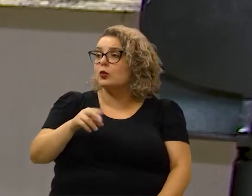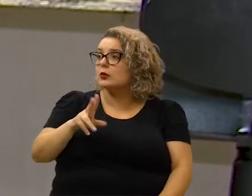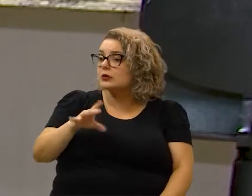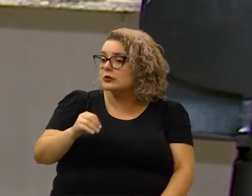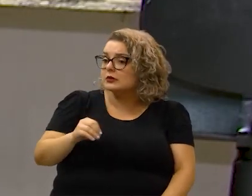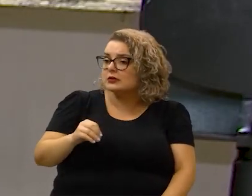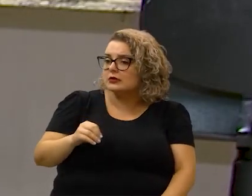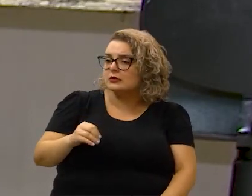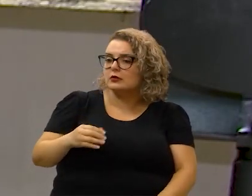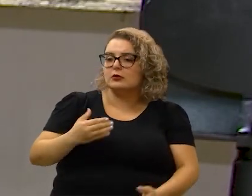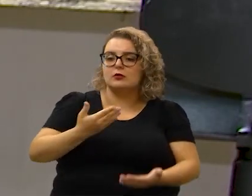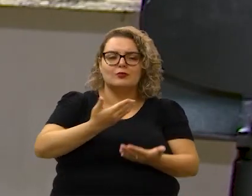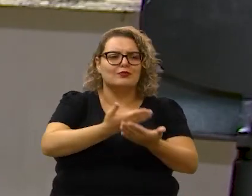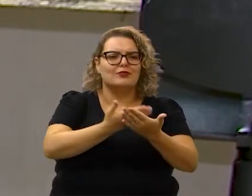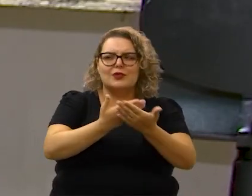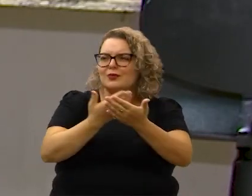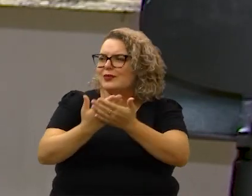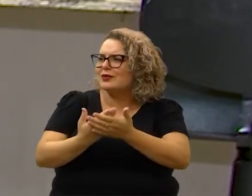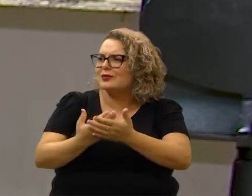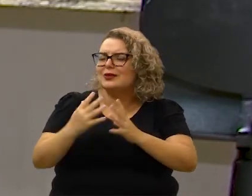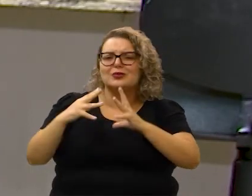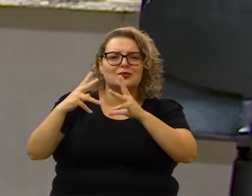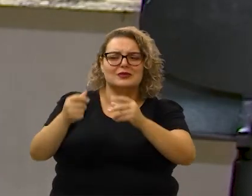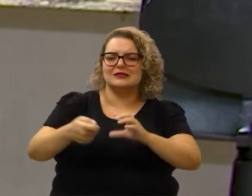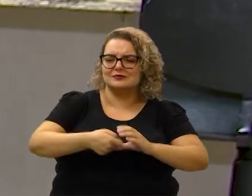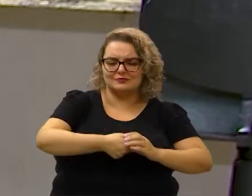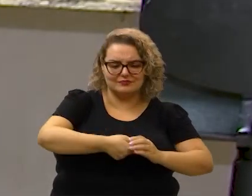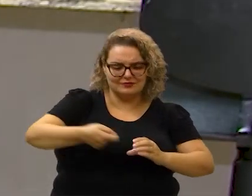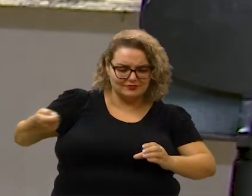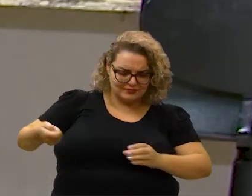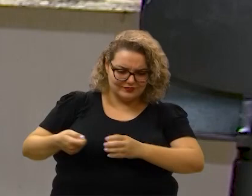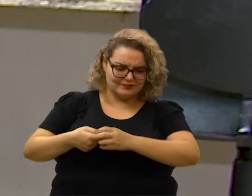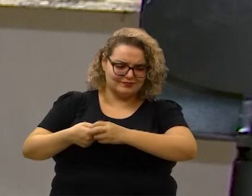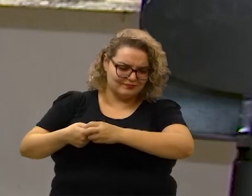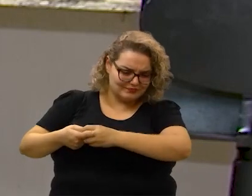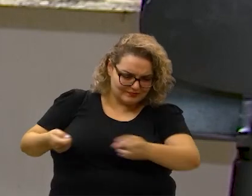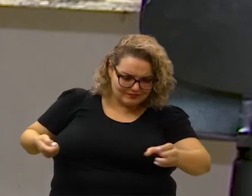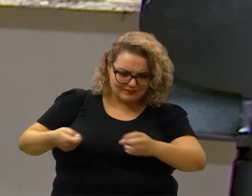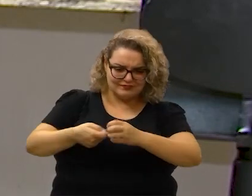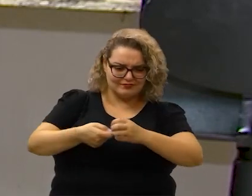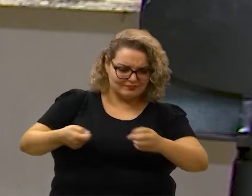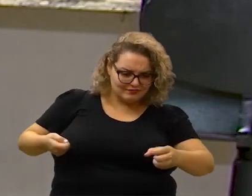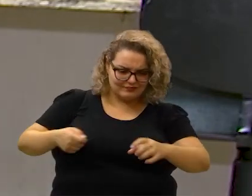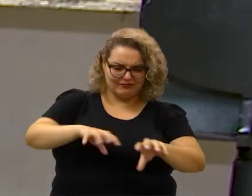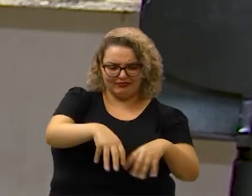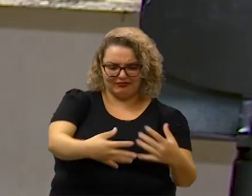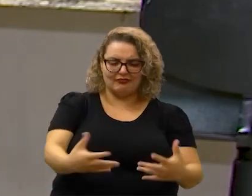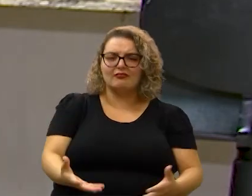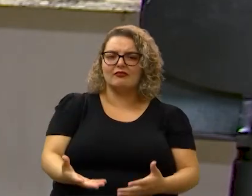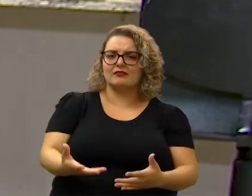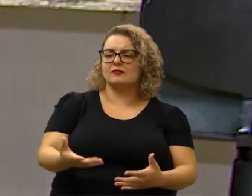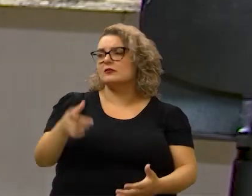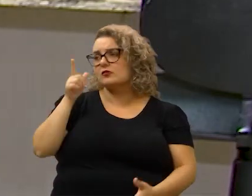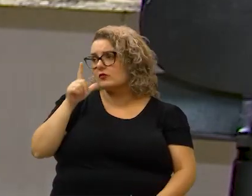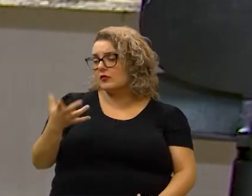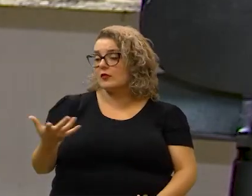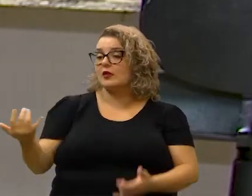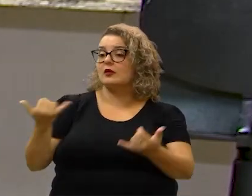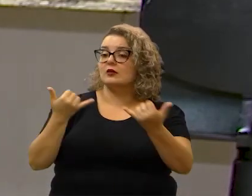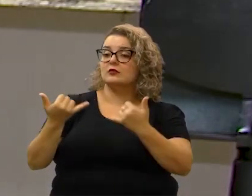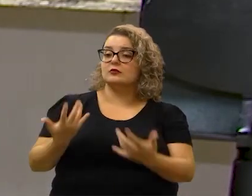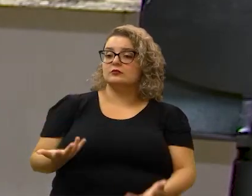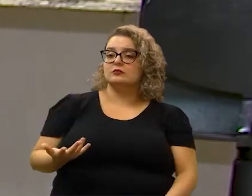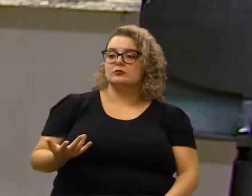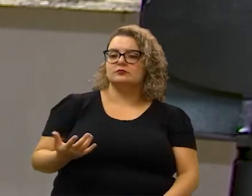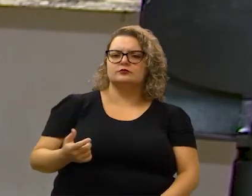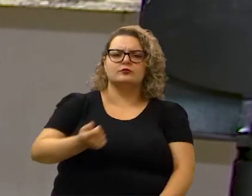nós ficamos uma aula inteira tentando lançar o peão e não conseguimos. E aí o que nós apontamos para eles foi que eles falaram